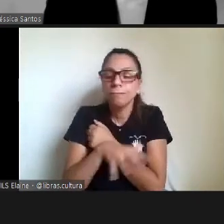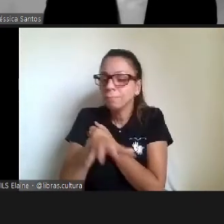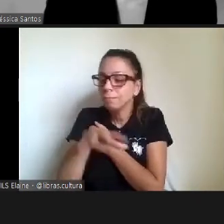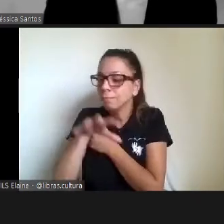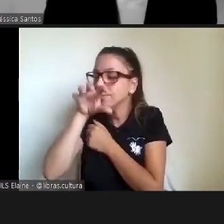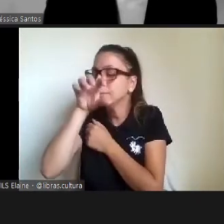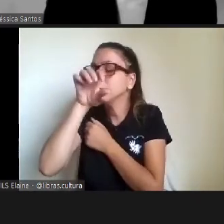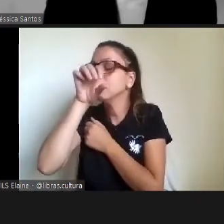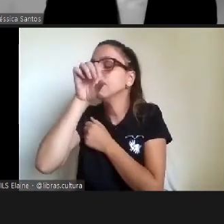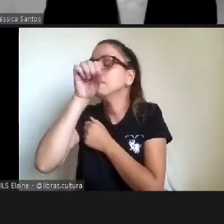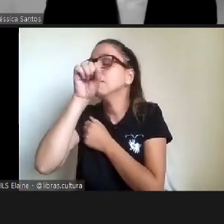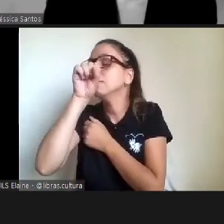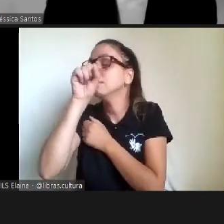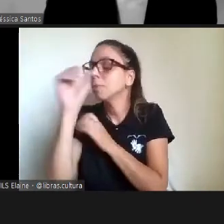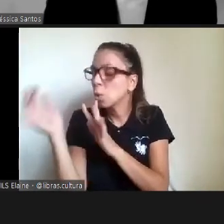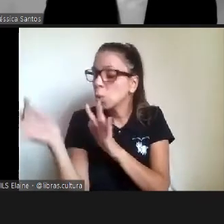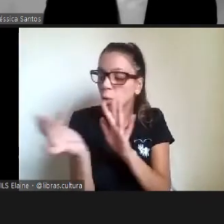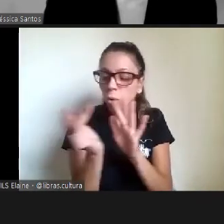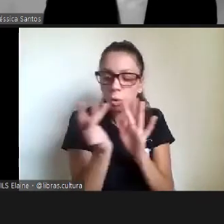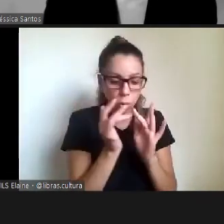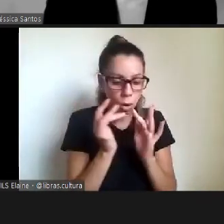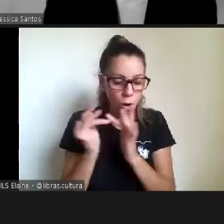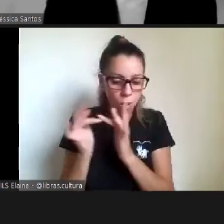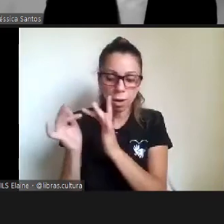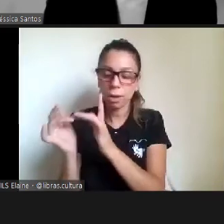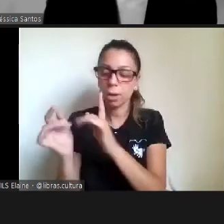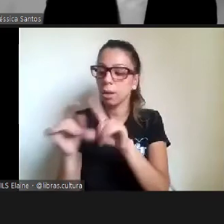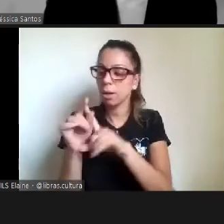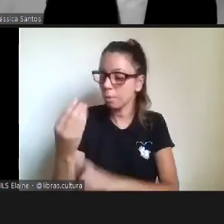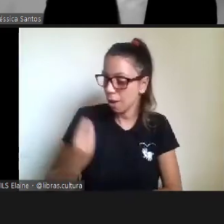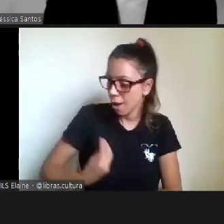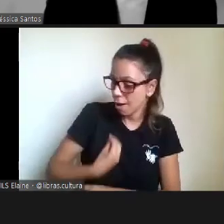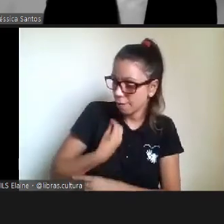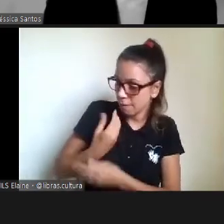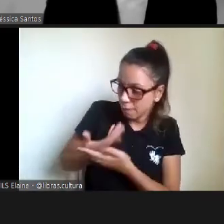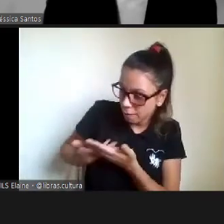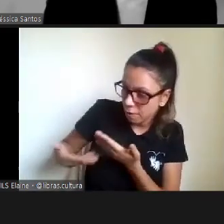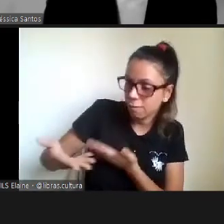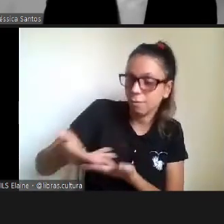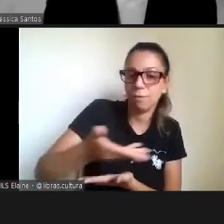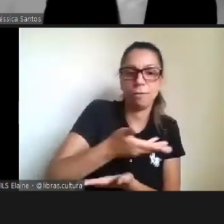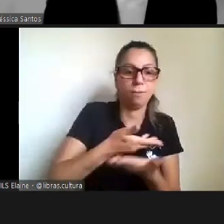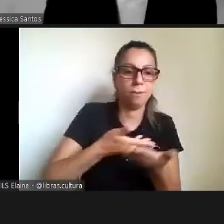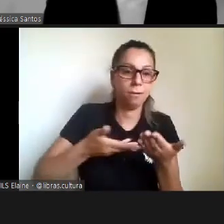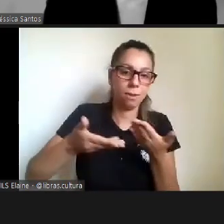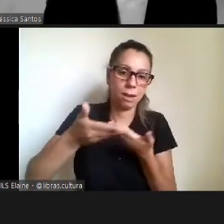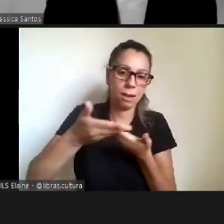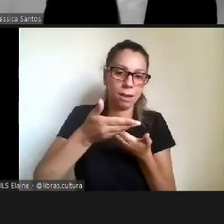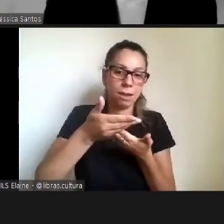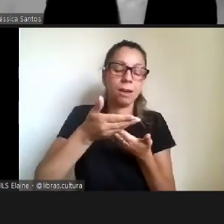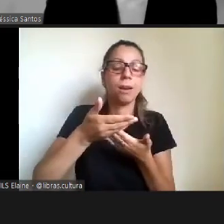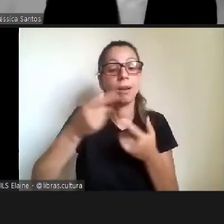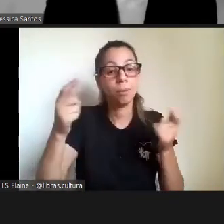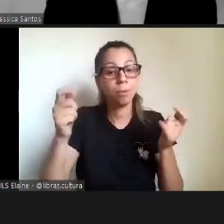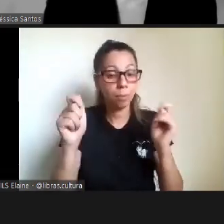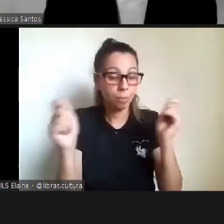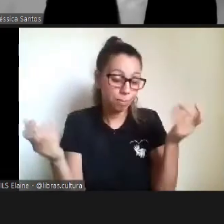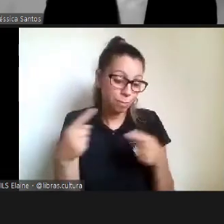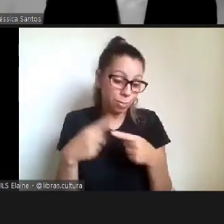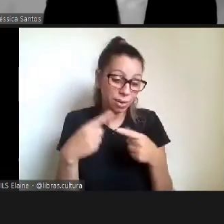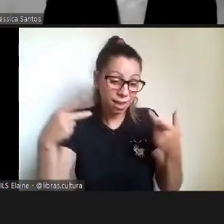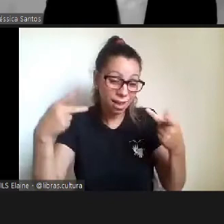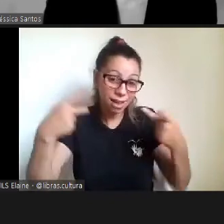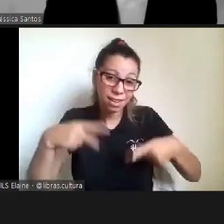a sentir o cheiro do outro, e a conviver, né? Porque isso aqui é a tecnovivência, né? Pegando emprestada